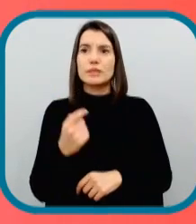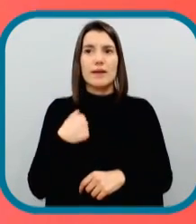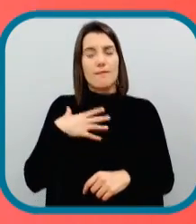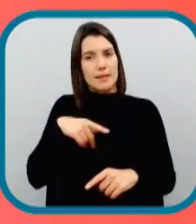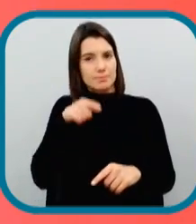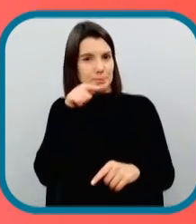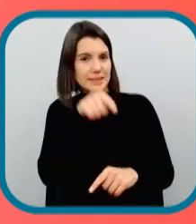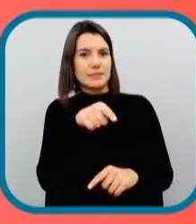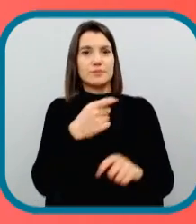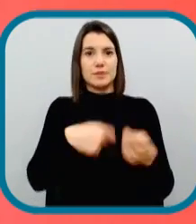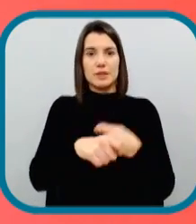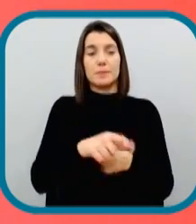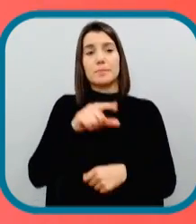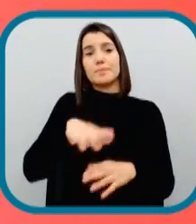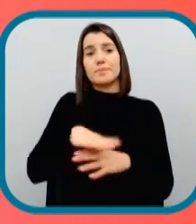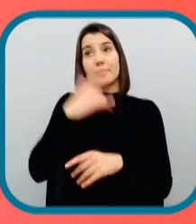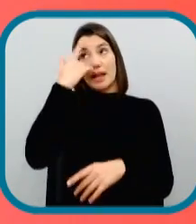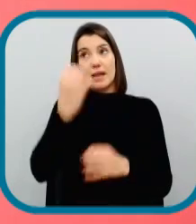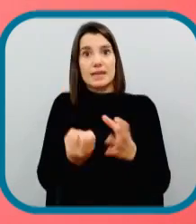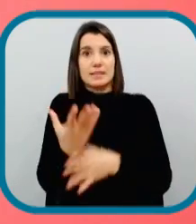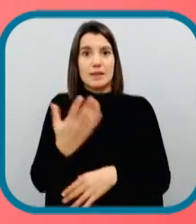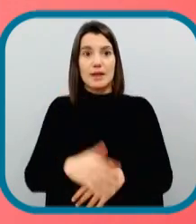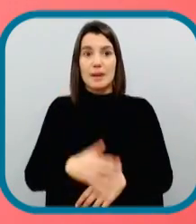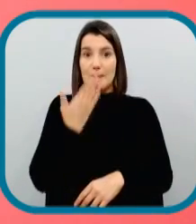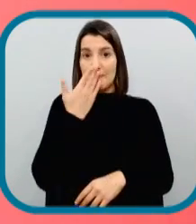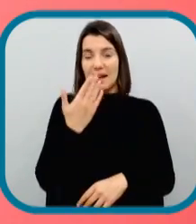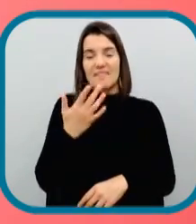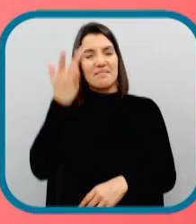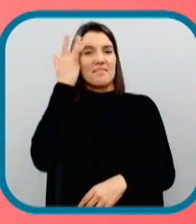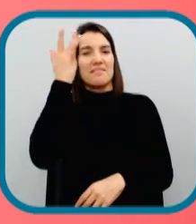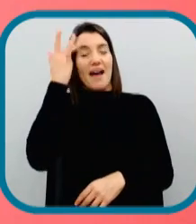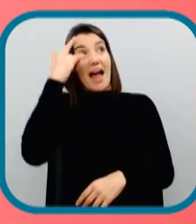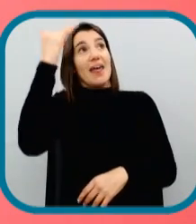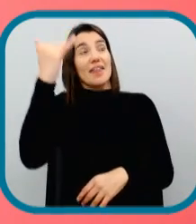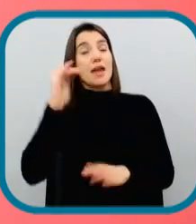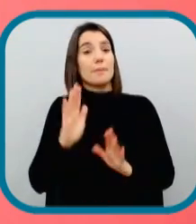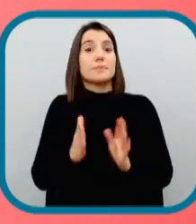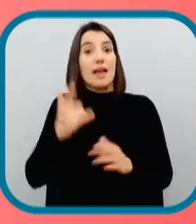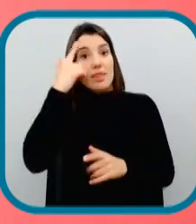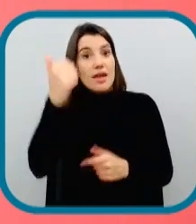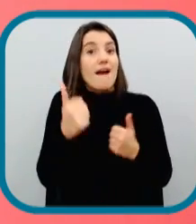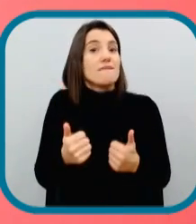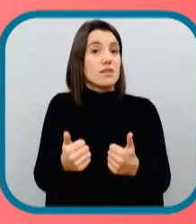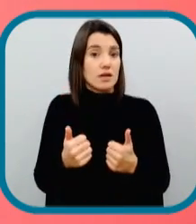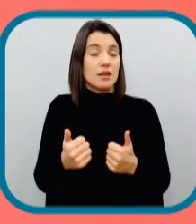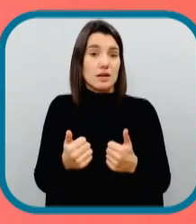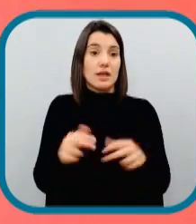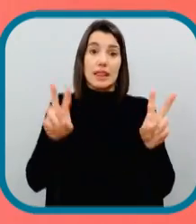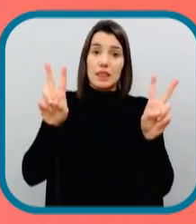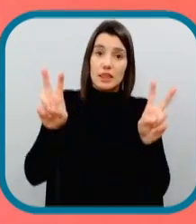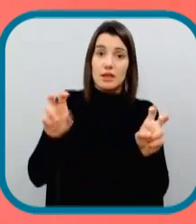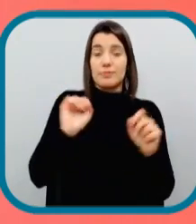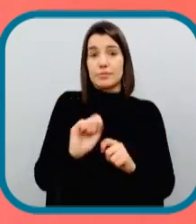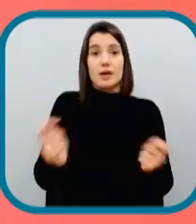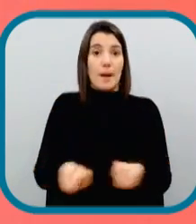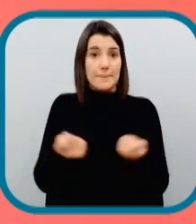dirigir, e depois é a parte criativa. Parece uma coisa mais fácil ter assim uma ideia, mas temos de ter uma ideia criativa, que é basicamente o